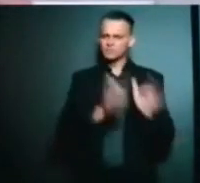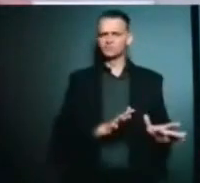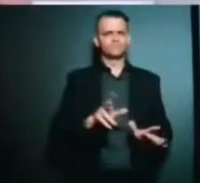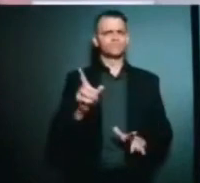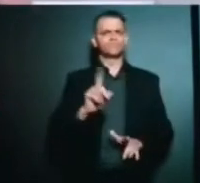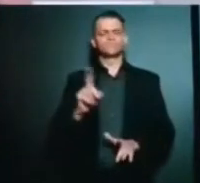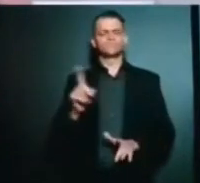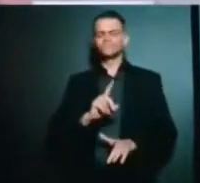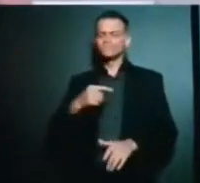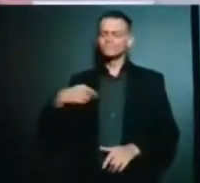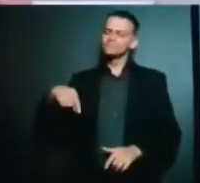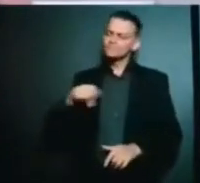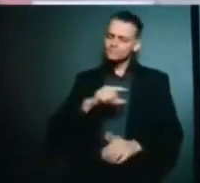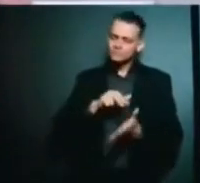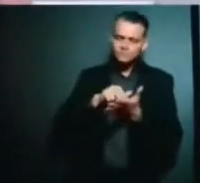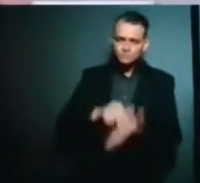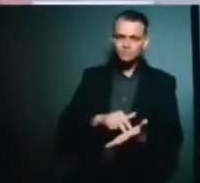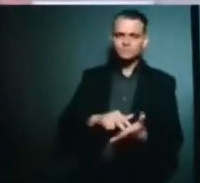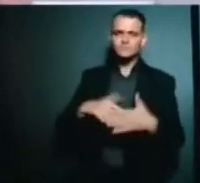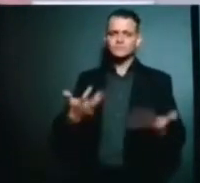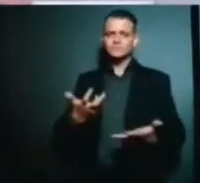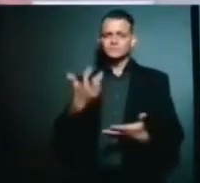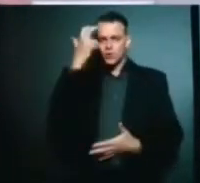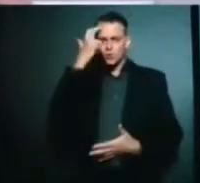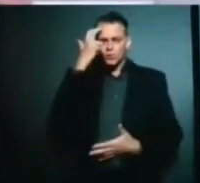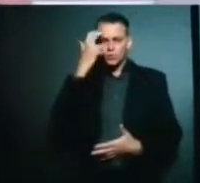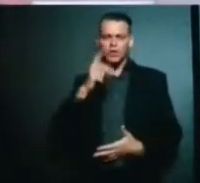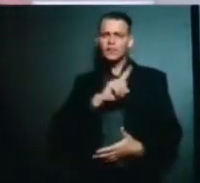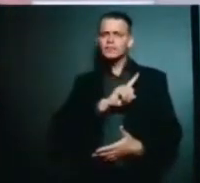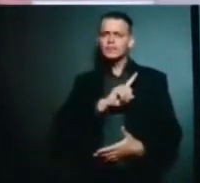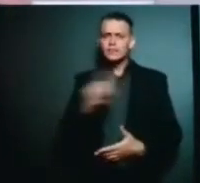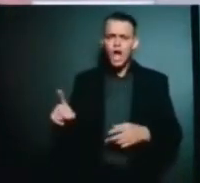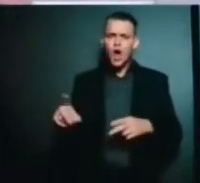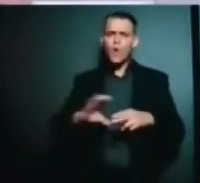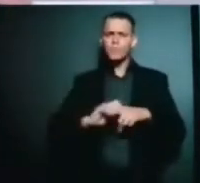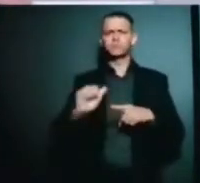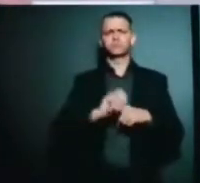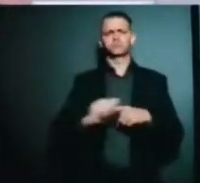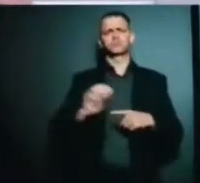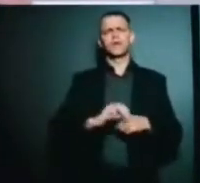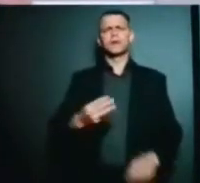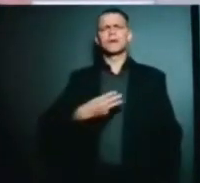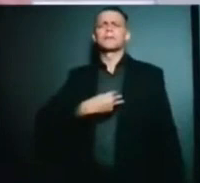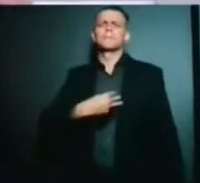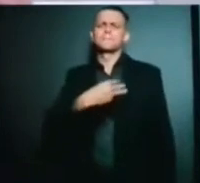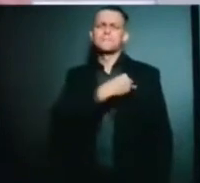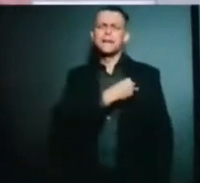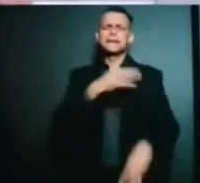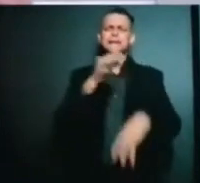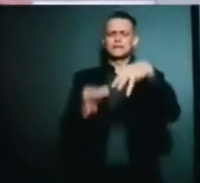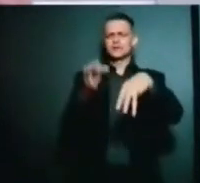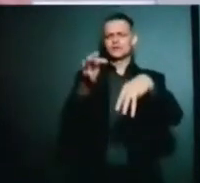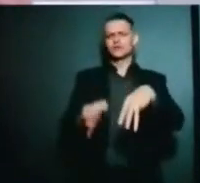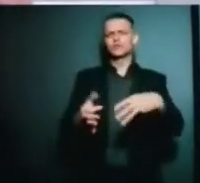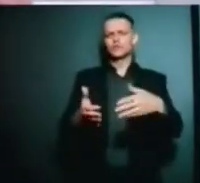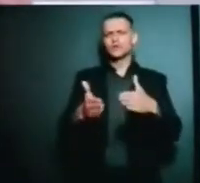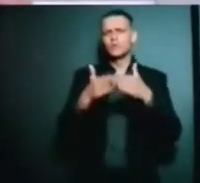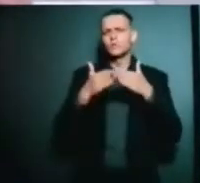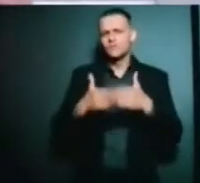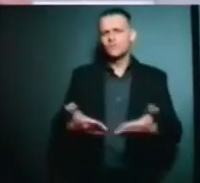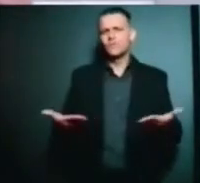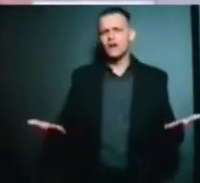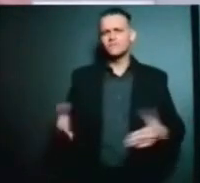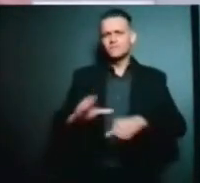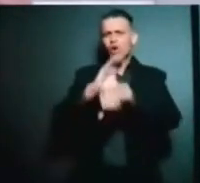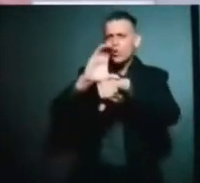dizer isso. Então, pela uma cultura do não mimimi, ministros, pelo amor de Deus, se atentem para a